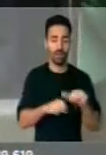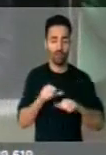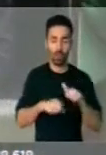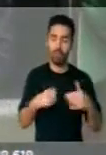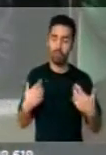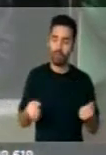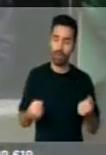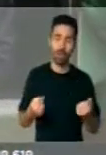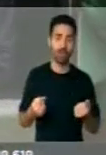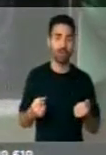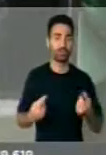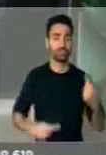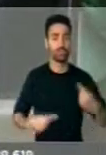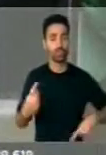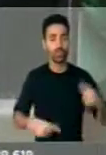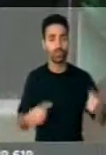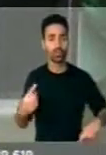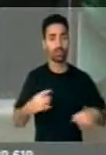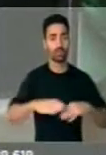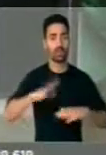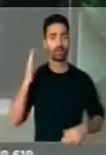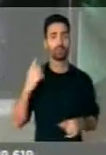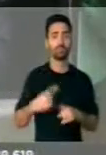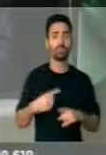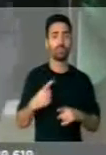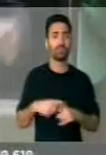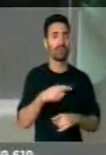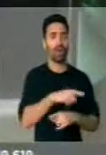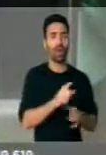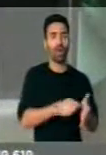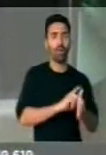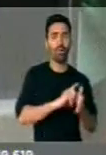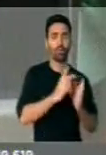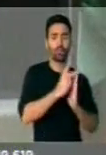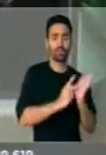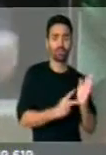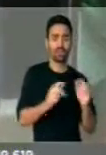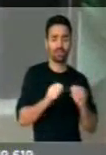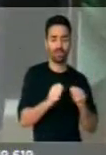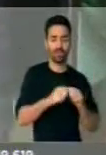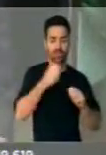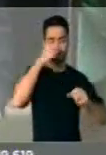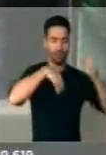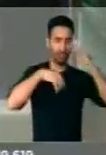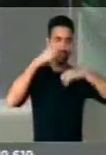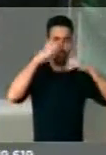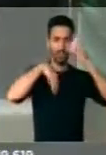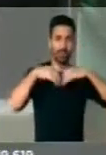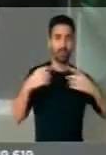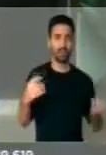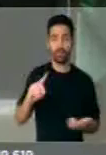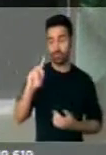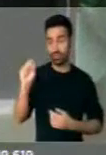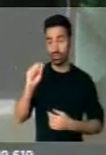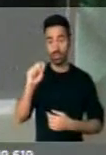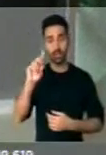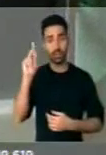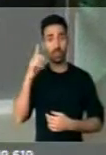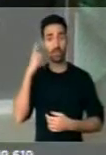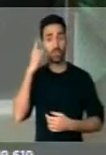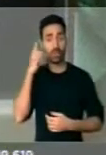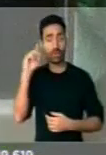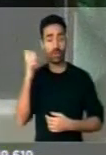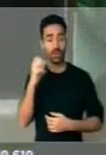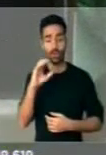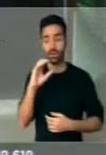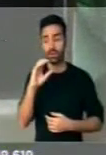discutida da Previdência. Por que que isso foi feito de afogadilho num dia em que nós tínhamos perdido um colega parlamentar, ex-governador